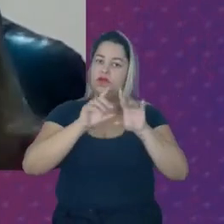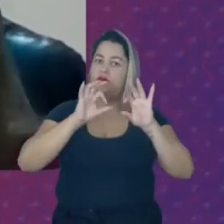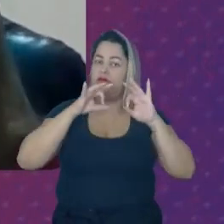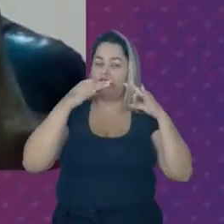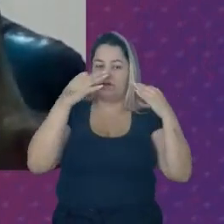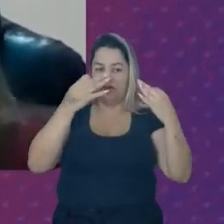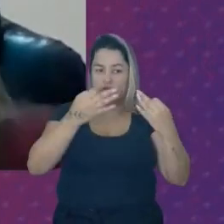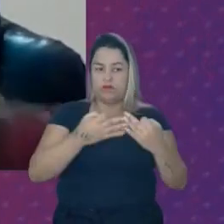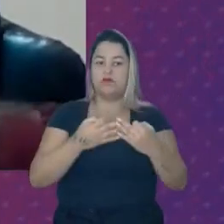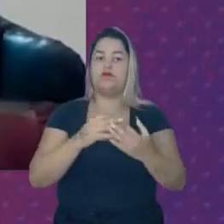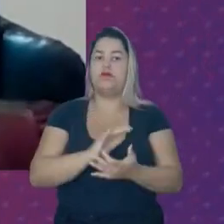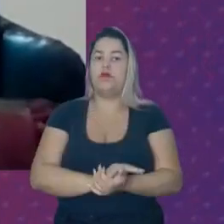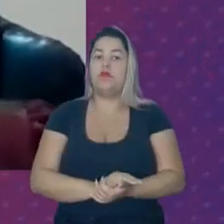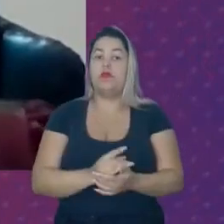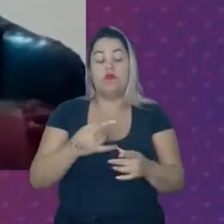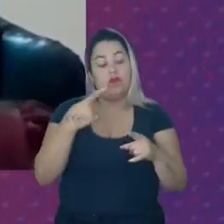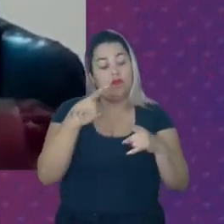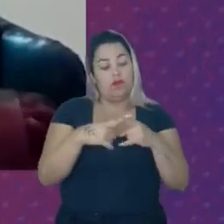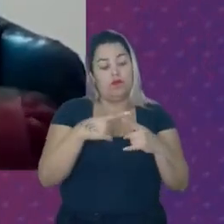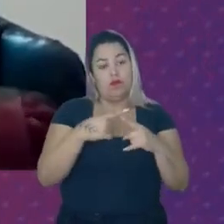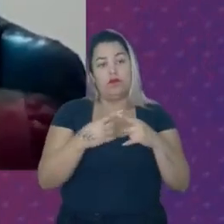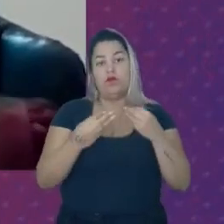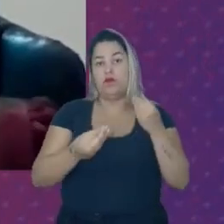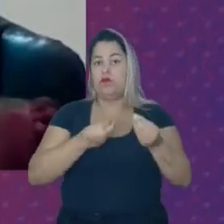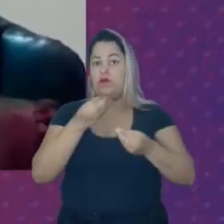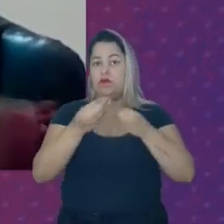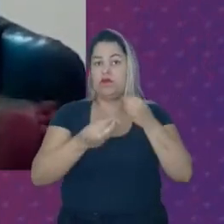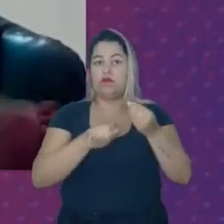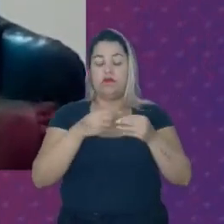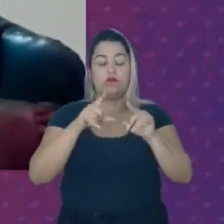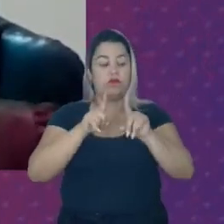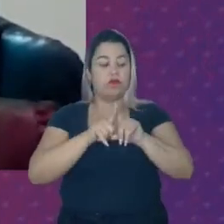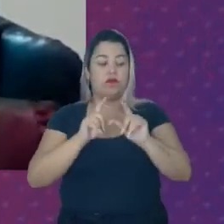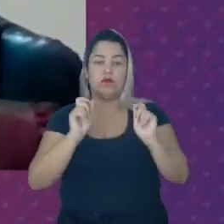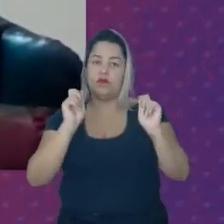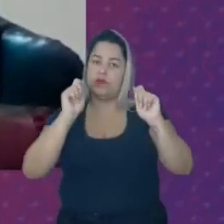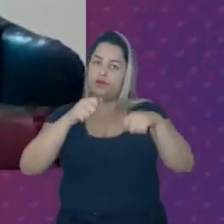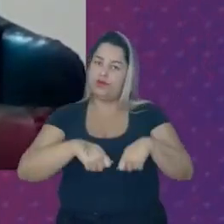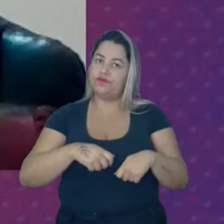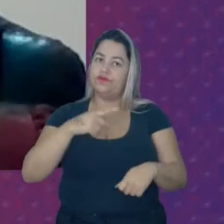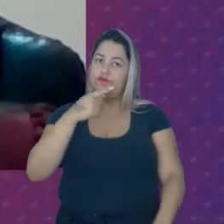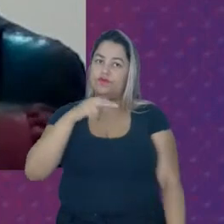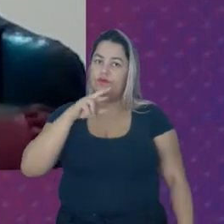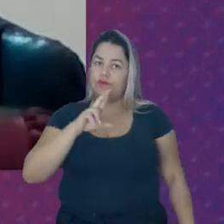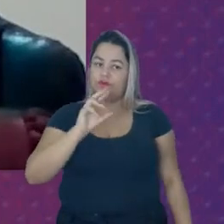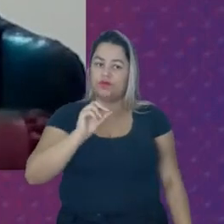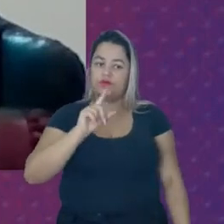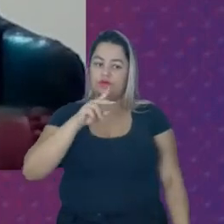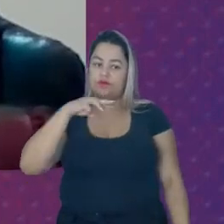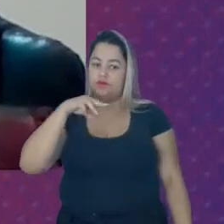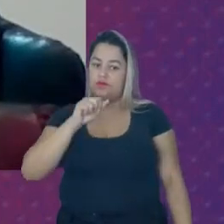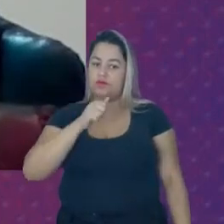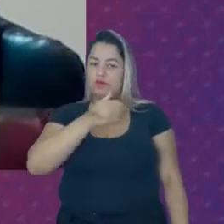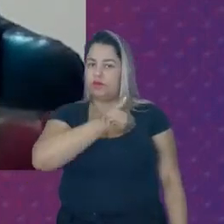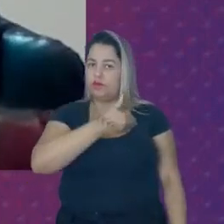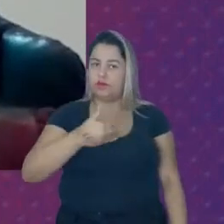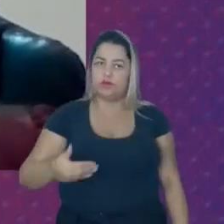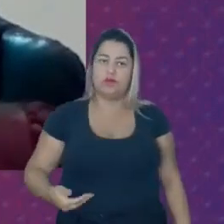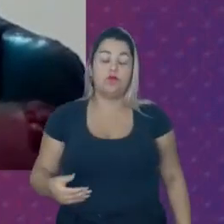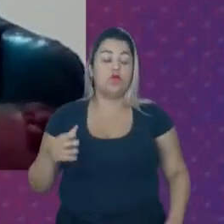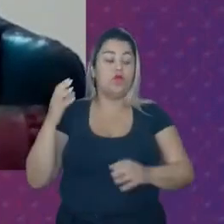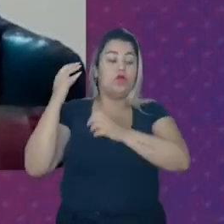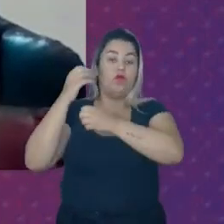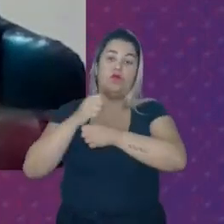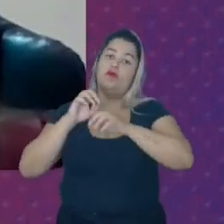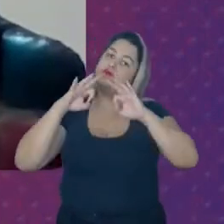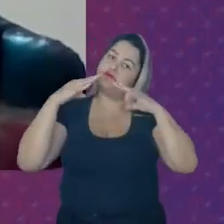quanto a isso, porque é como se houvesse uma dependência do programa do governo. Então, o programa Bolsa Família,